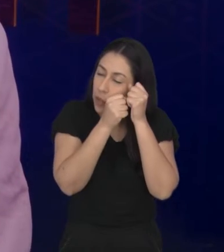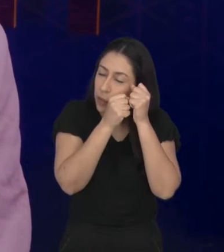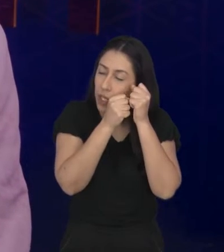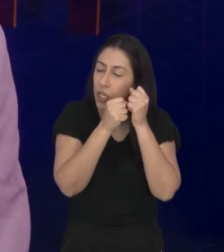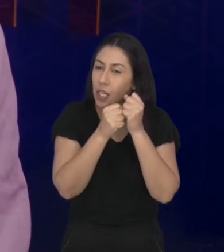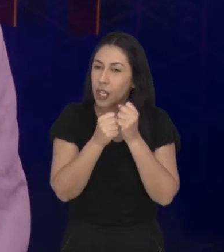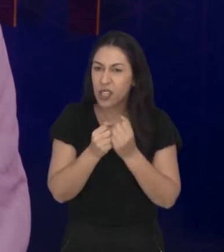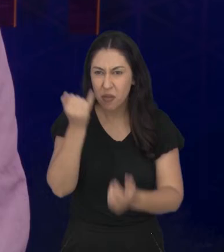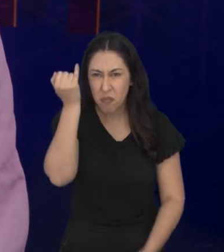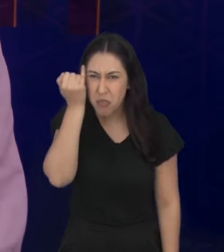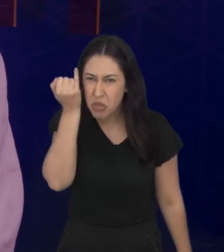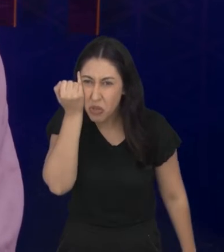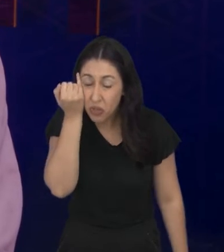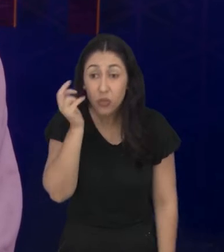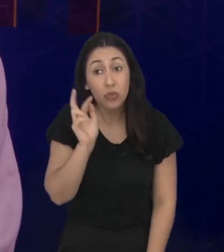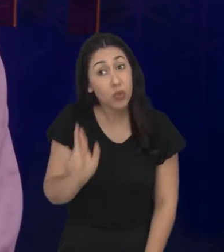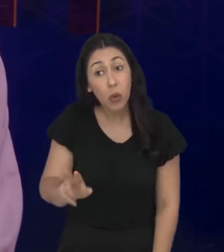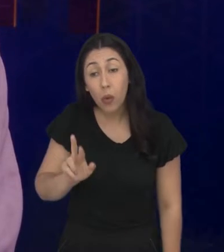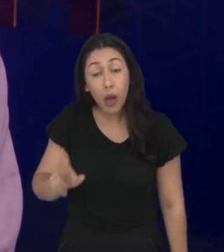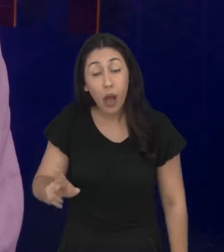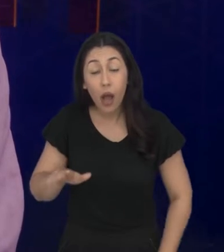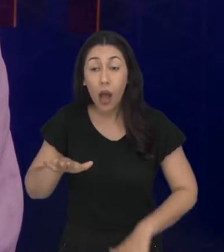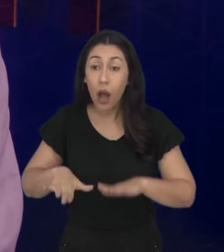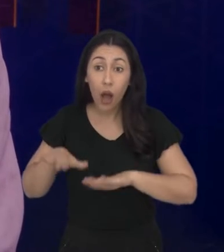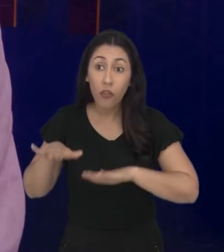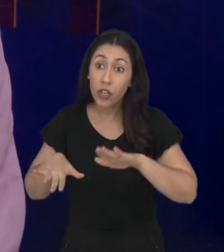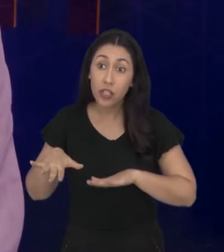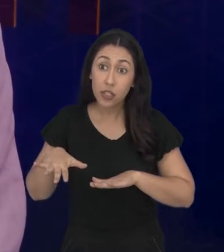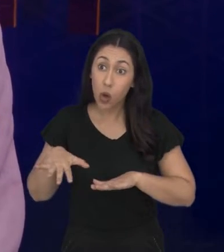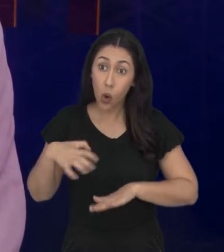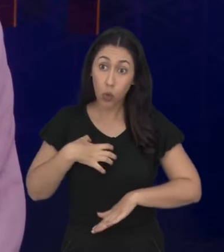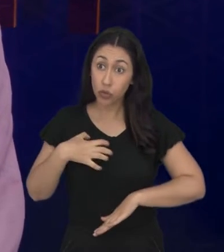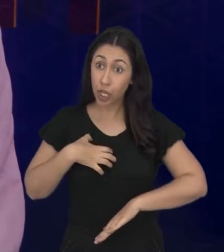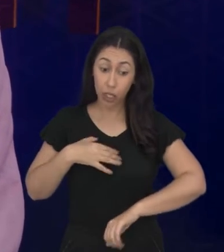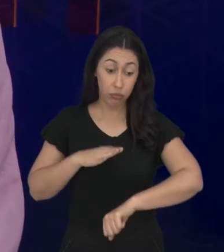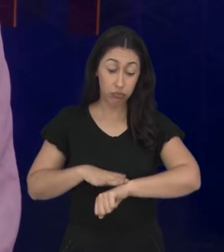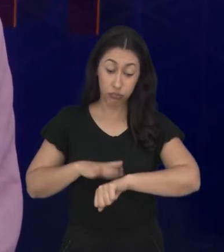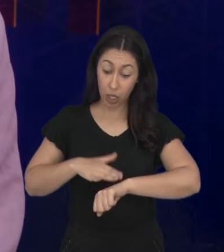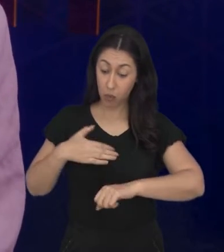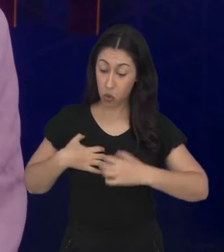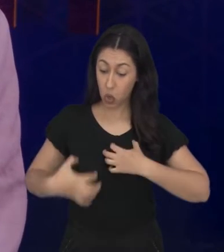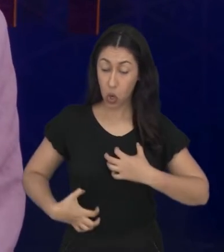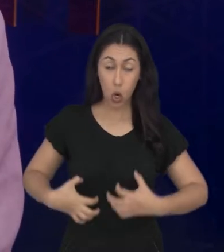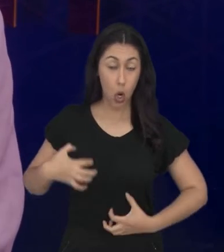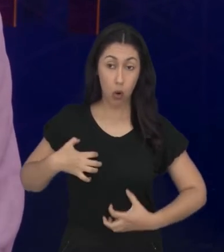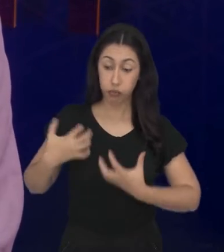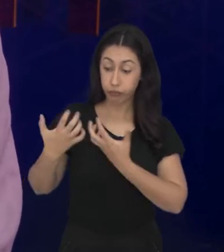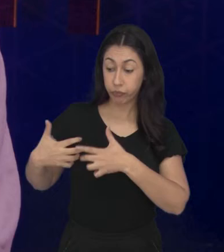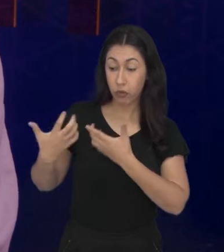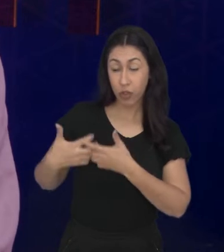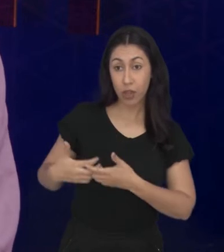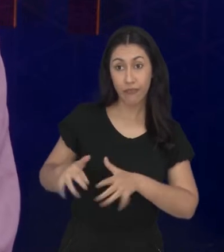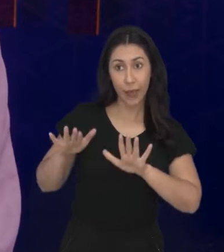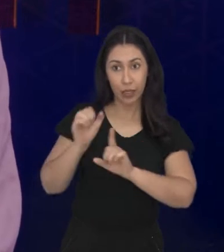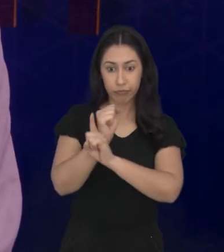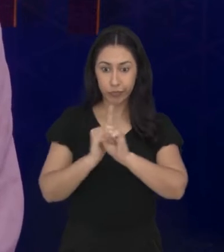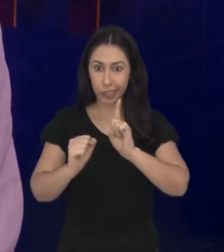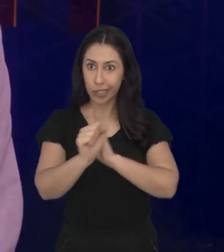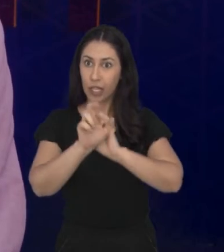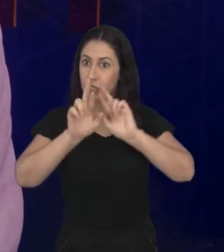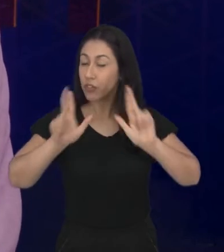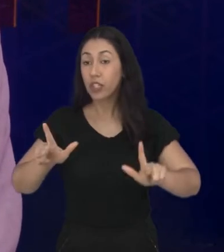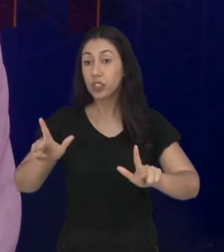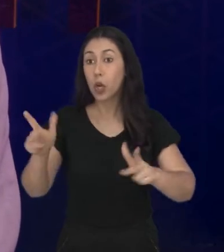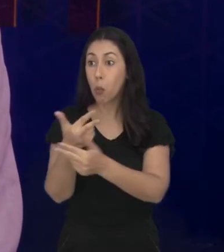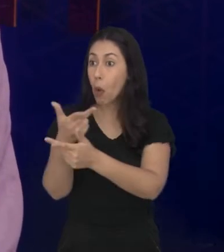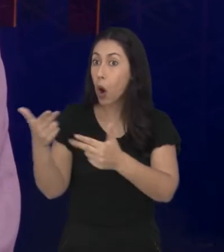da pessoa, né? Então, só que a nossa sociedade ela funciona de jeito diferente. A maior parte das coisas